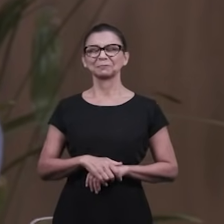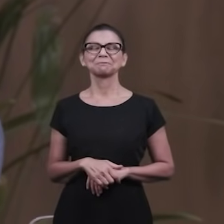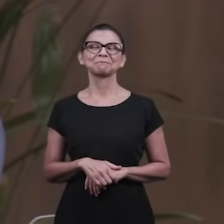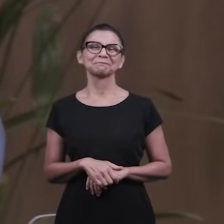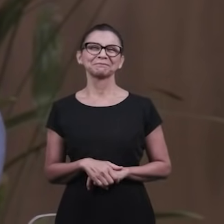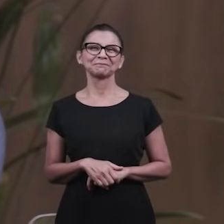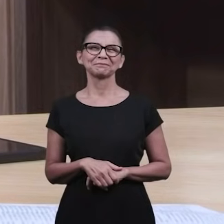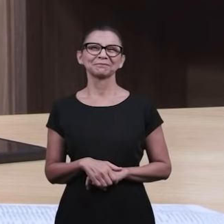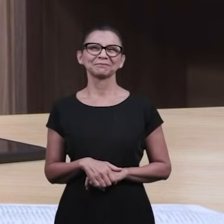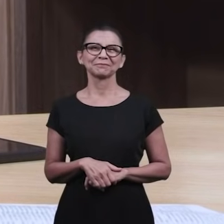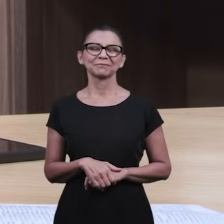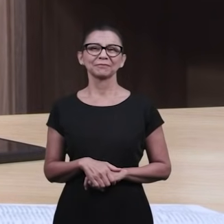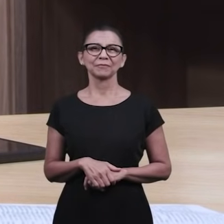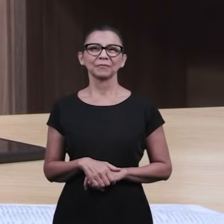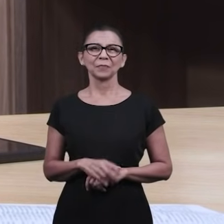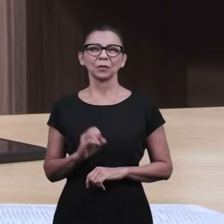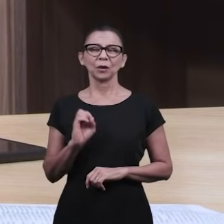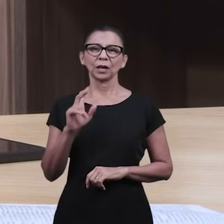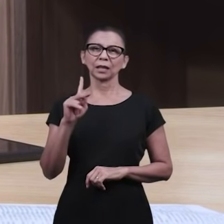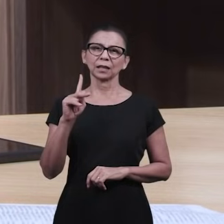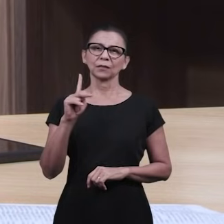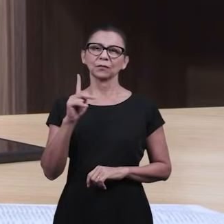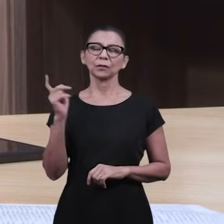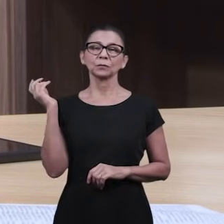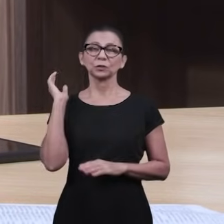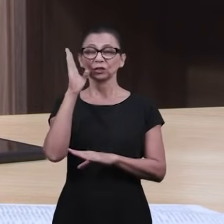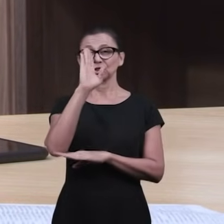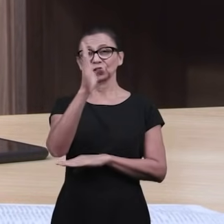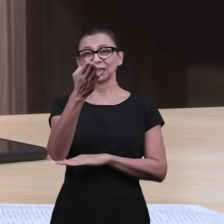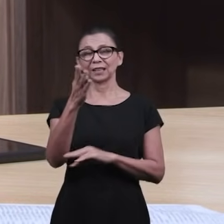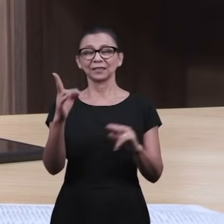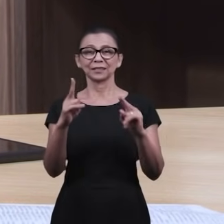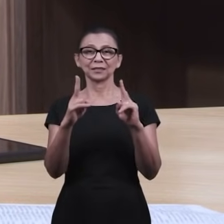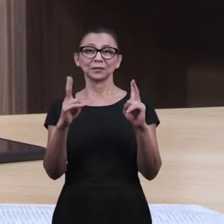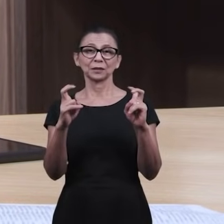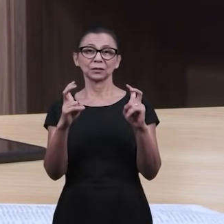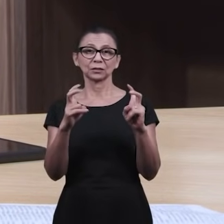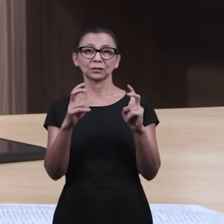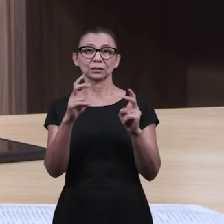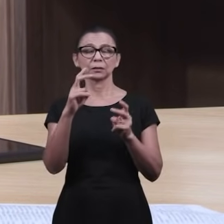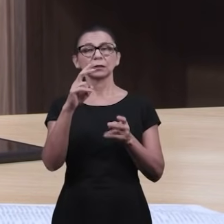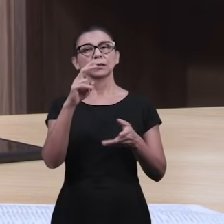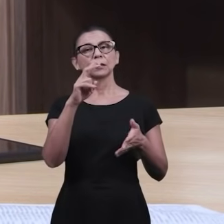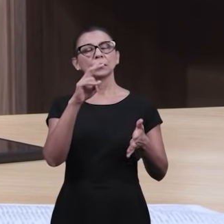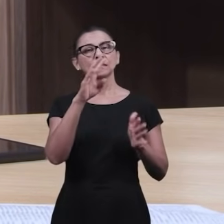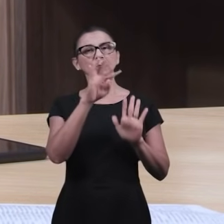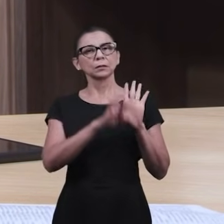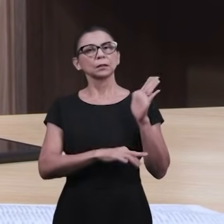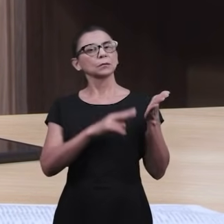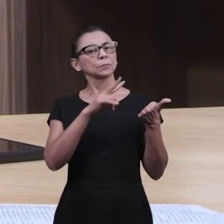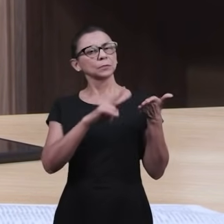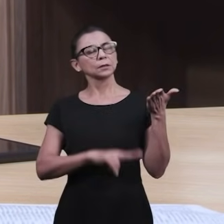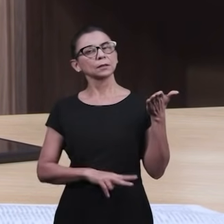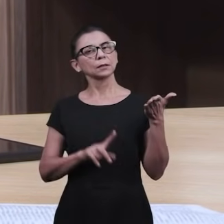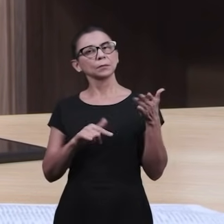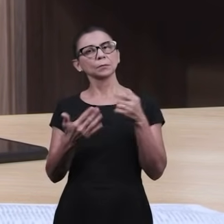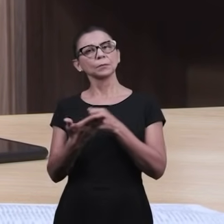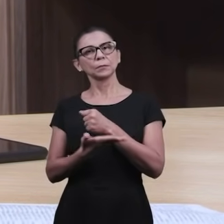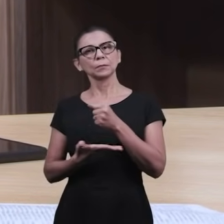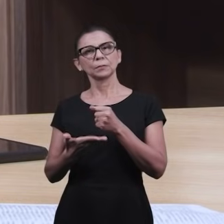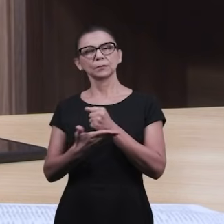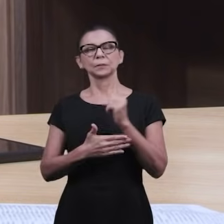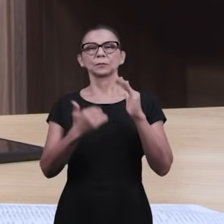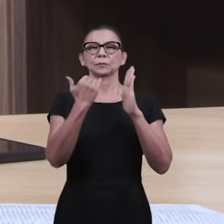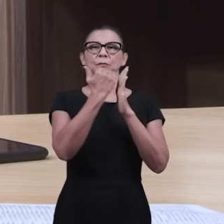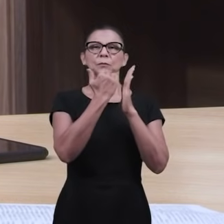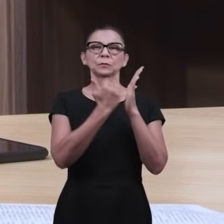nós. Amém, glória a Deus. Então vamos lá. Vamos direto ao assunto e nós vamos ler o texto que vai servir de base para esta